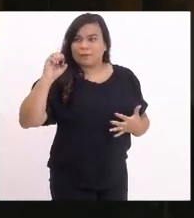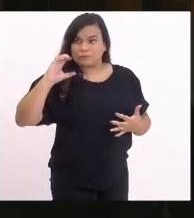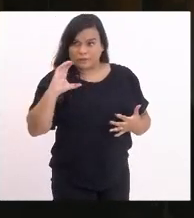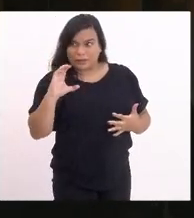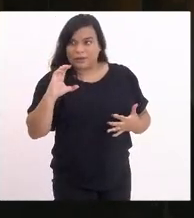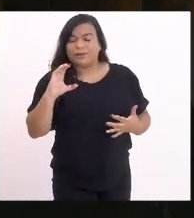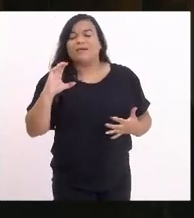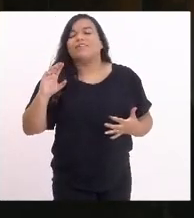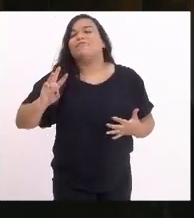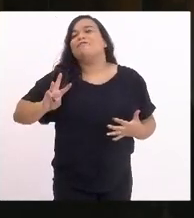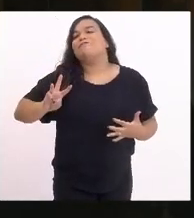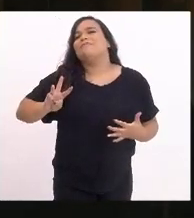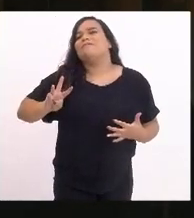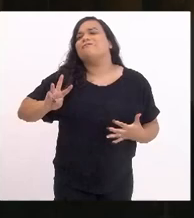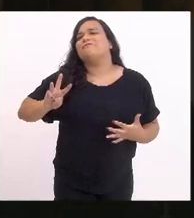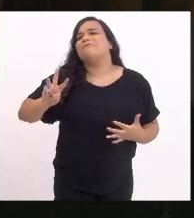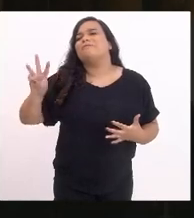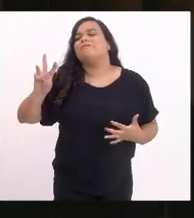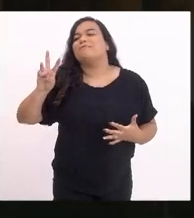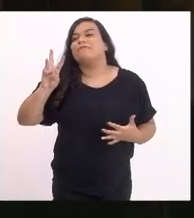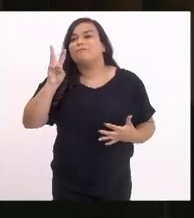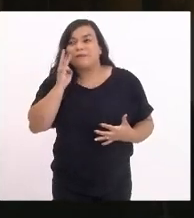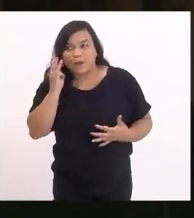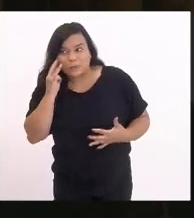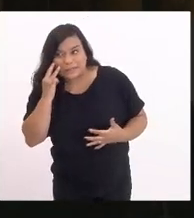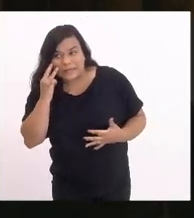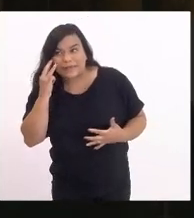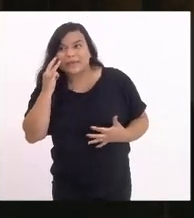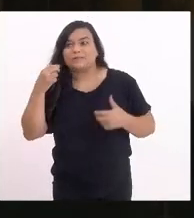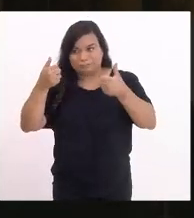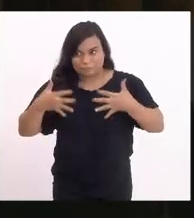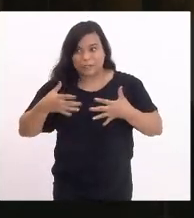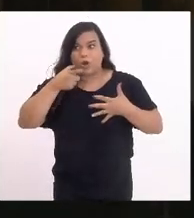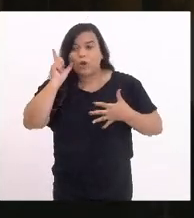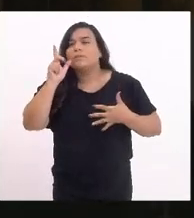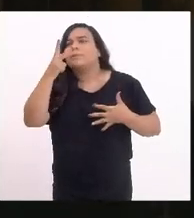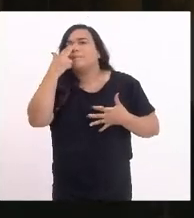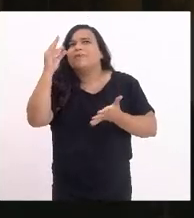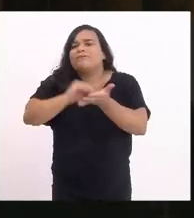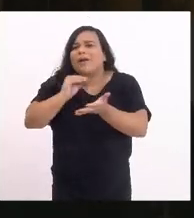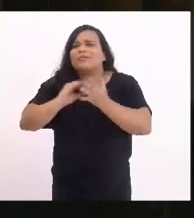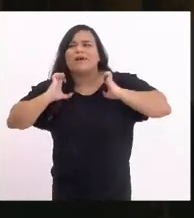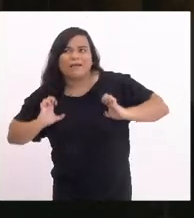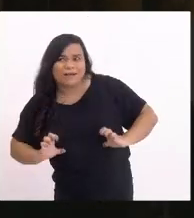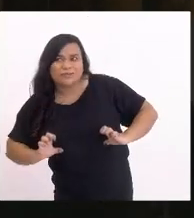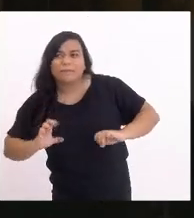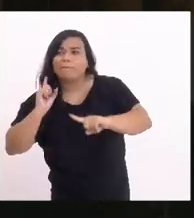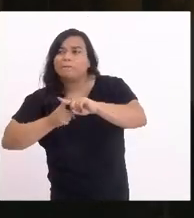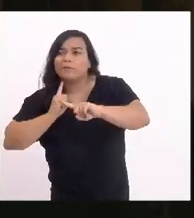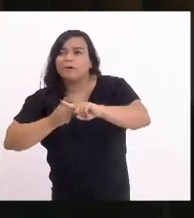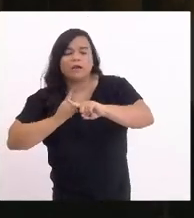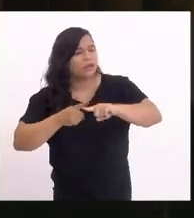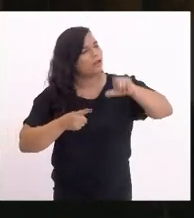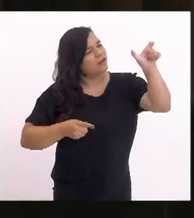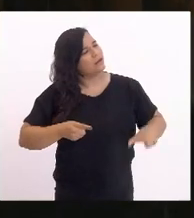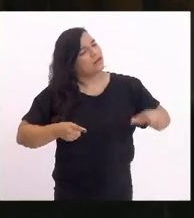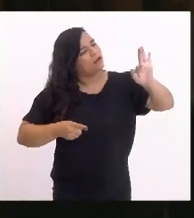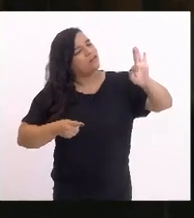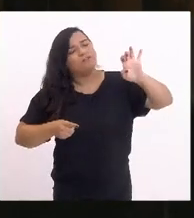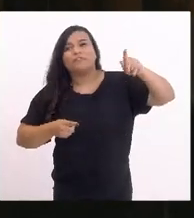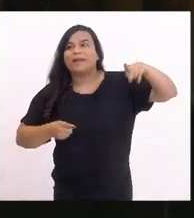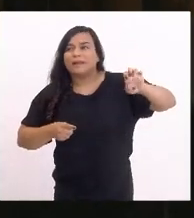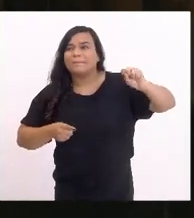no mínimo foi falta de ética com seus colegas. Porque o Felipe Soares, filho do